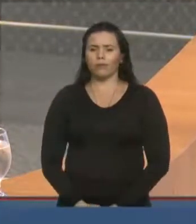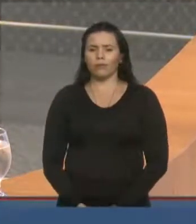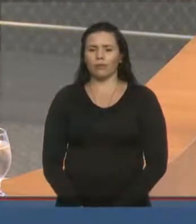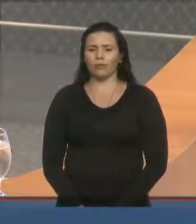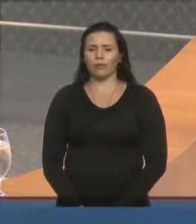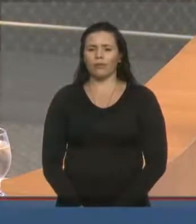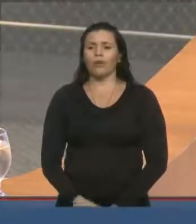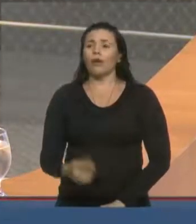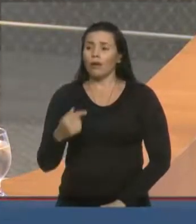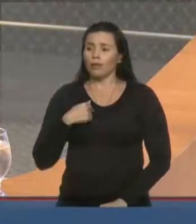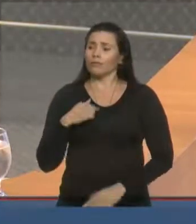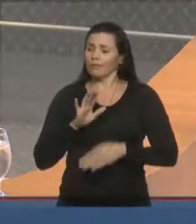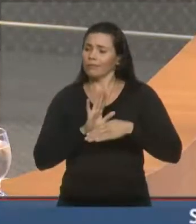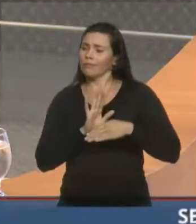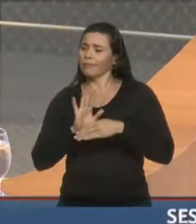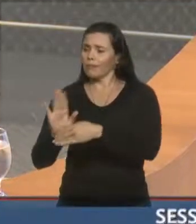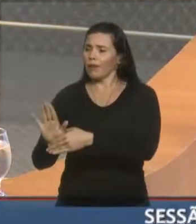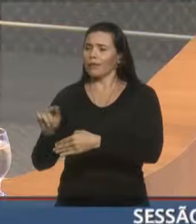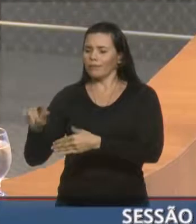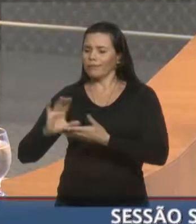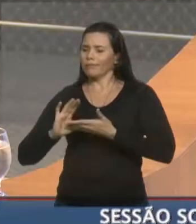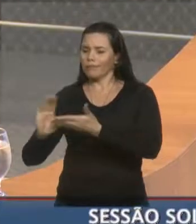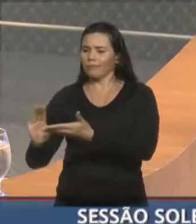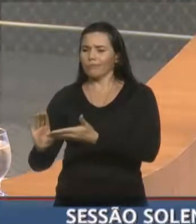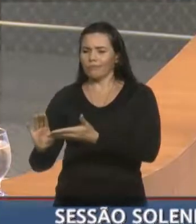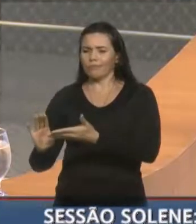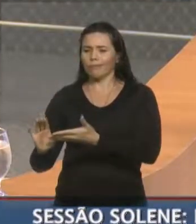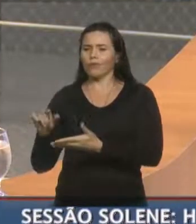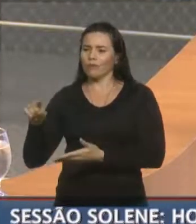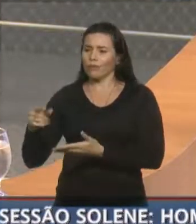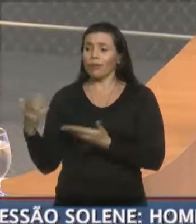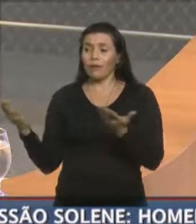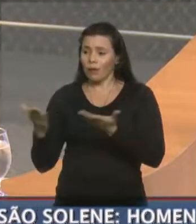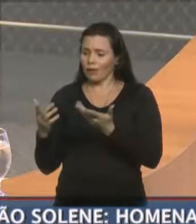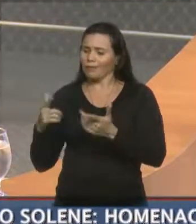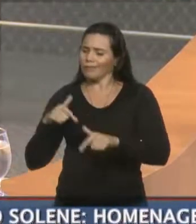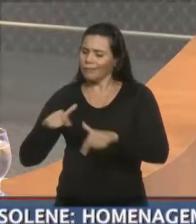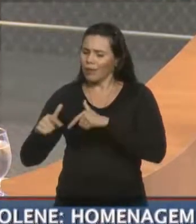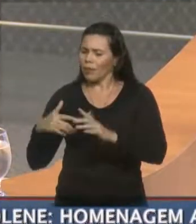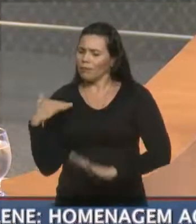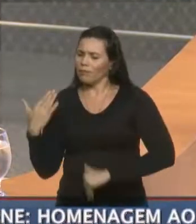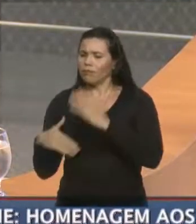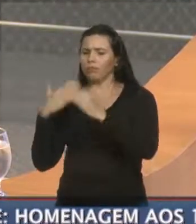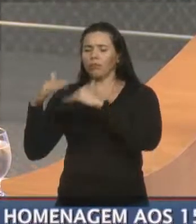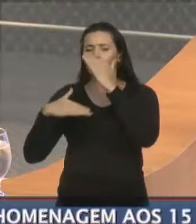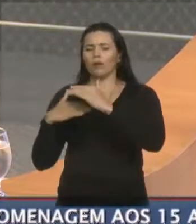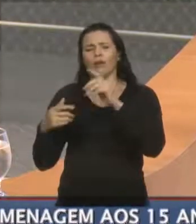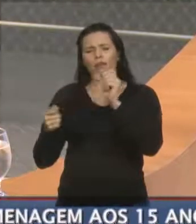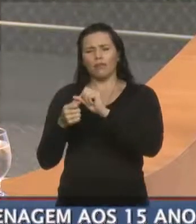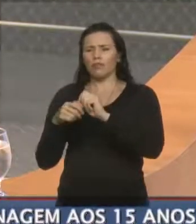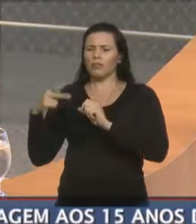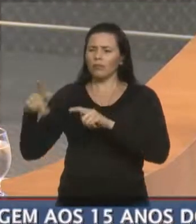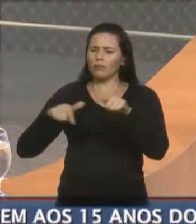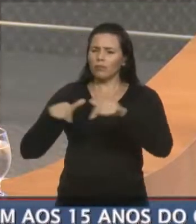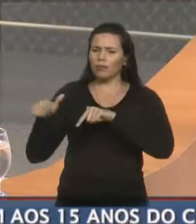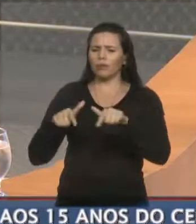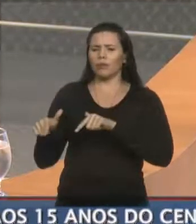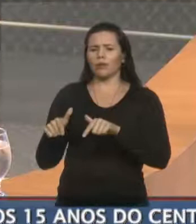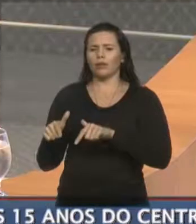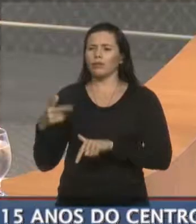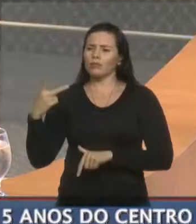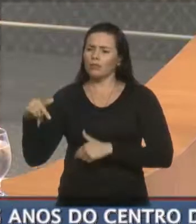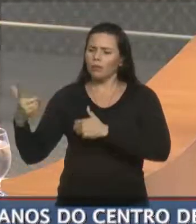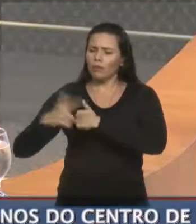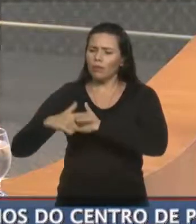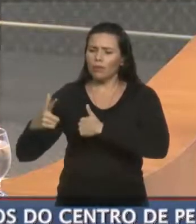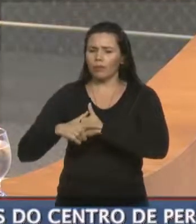mais condições e melhores condições para desempenhar as suas ações, desempenhar a sua função, desempenhar a sua